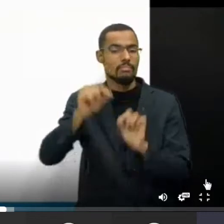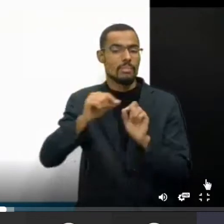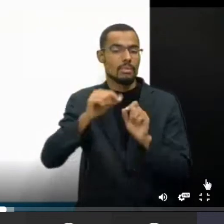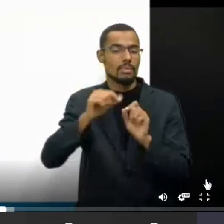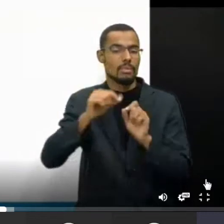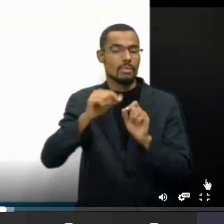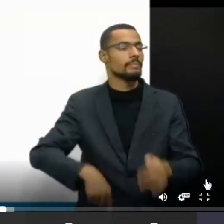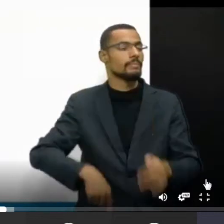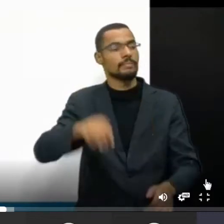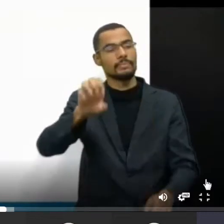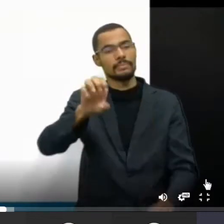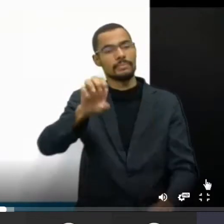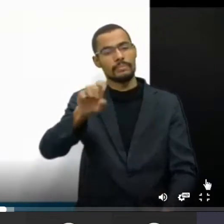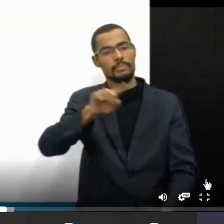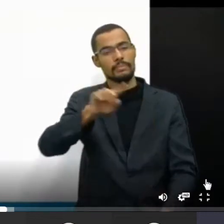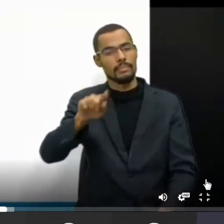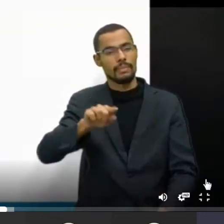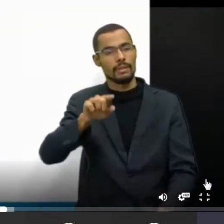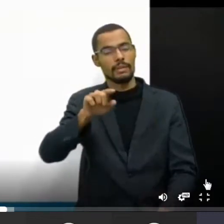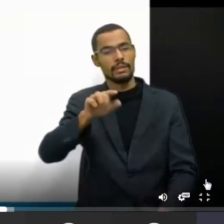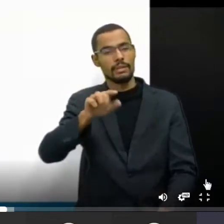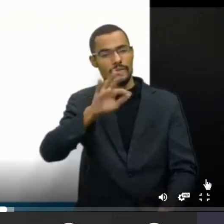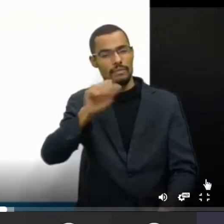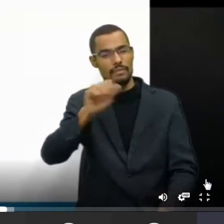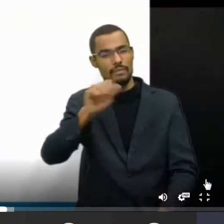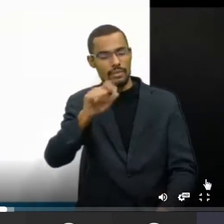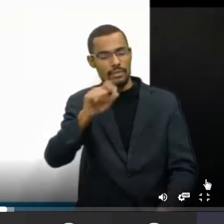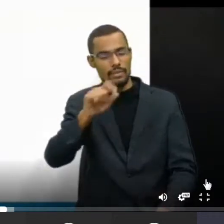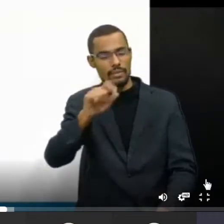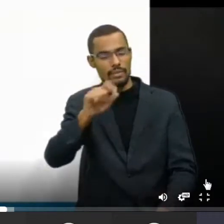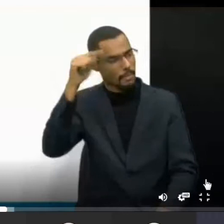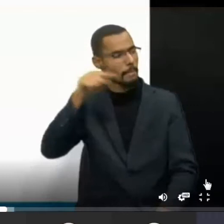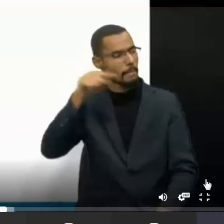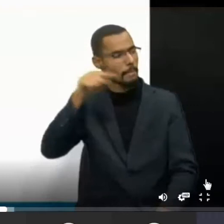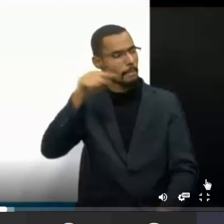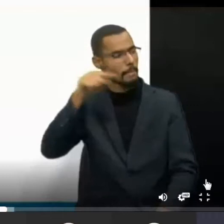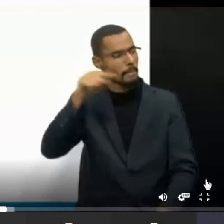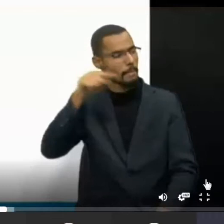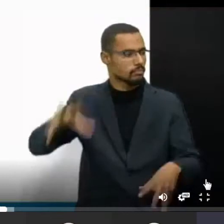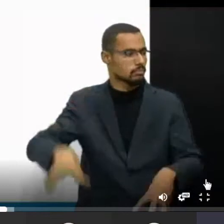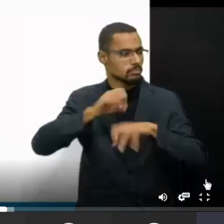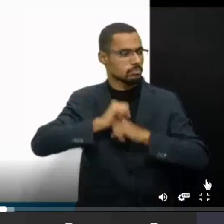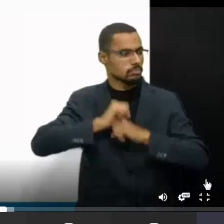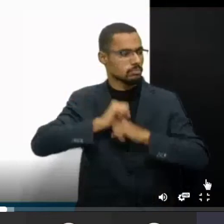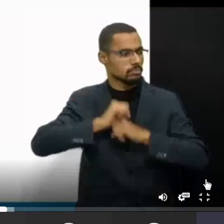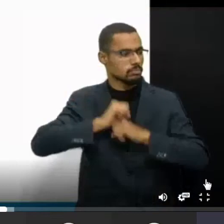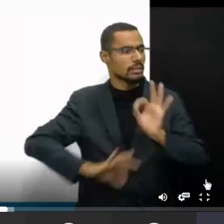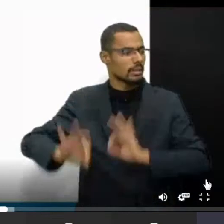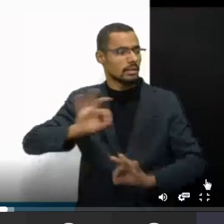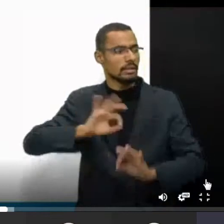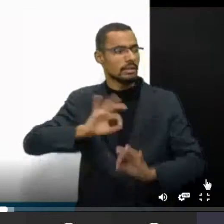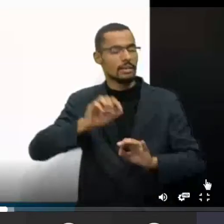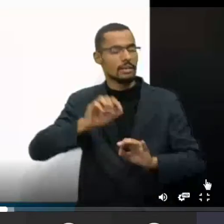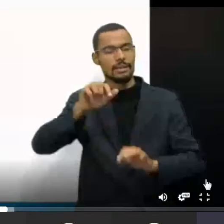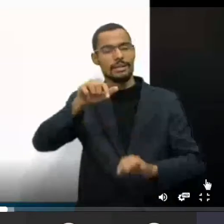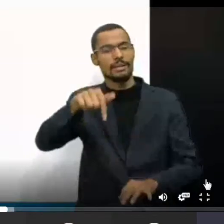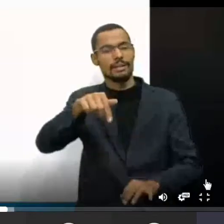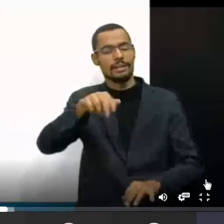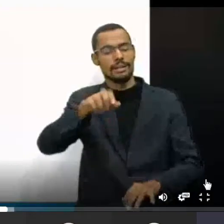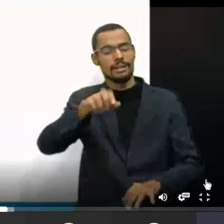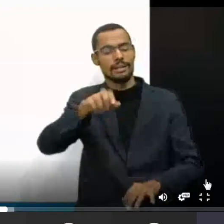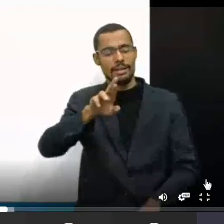o esôfago, próximo ao lúmen, ele é estratificado, então, pavimentoso, não